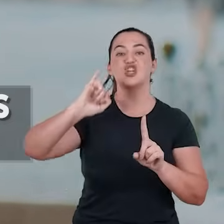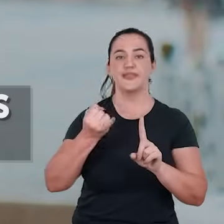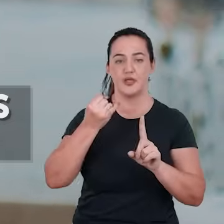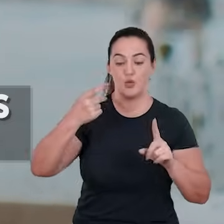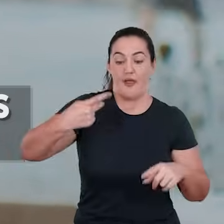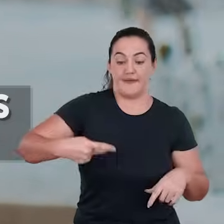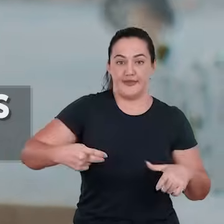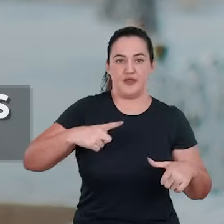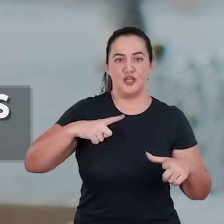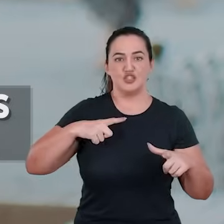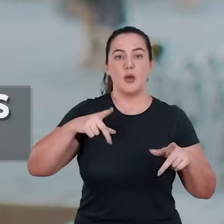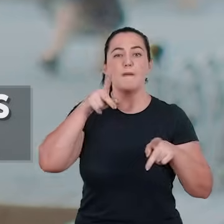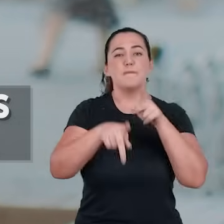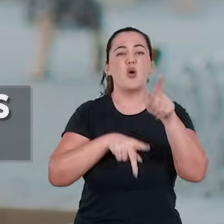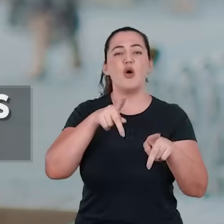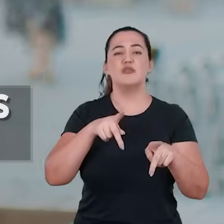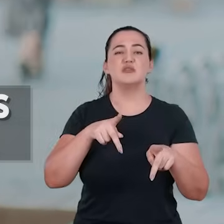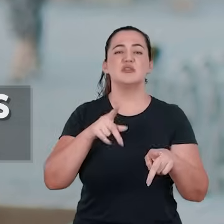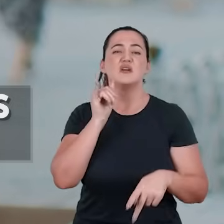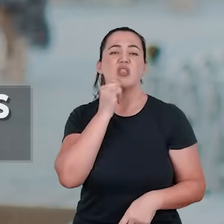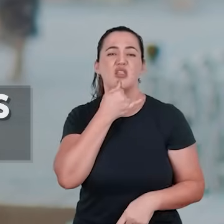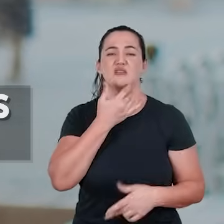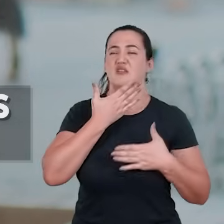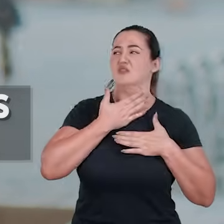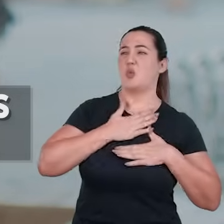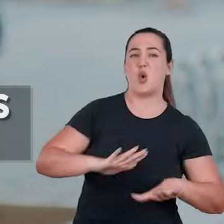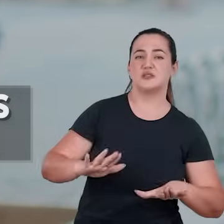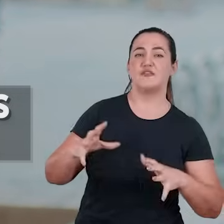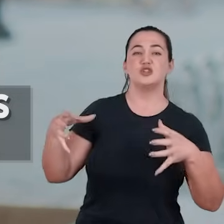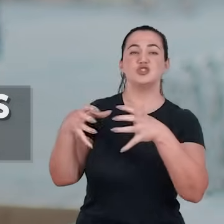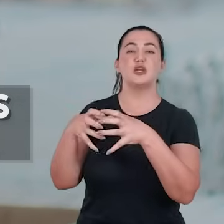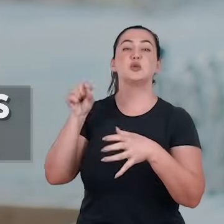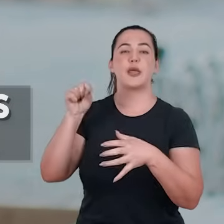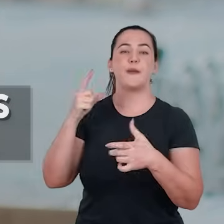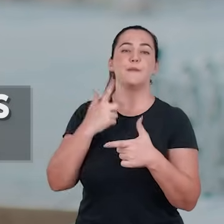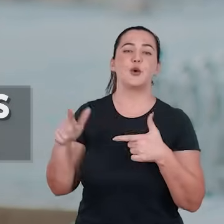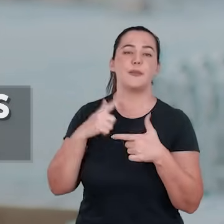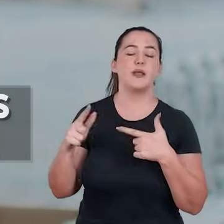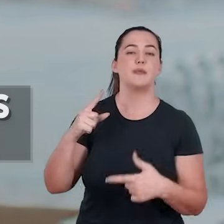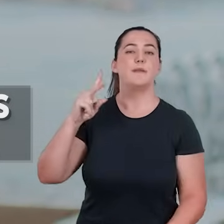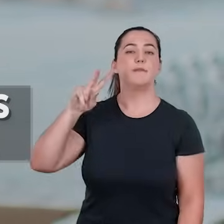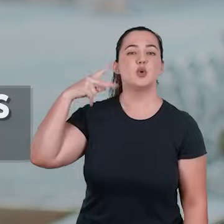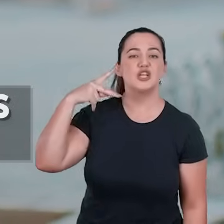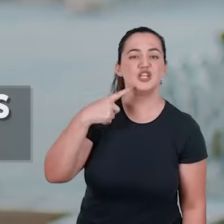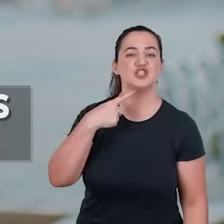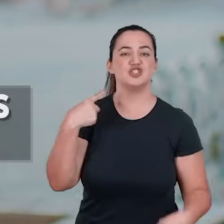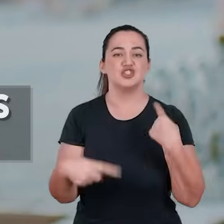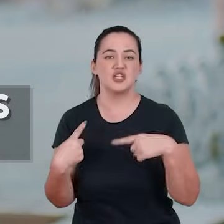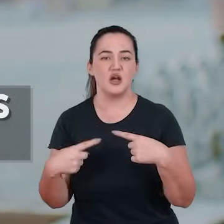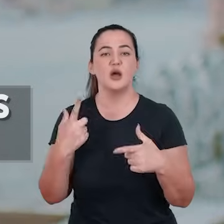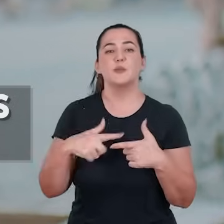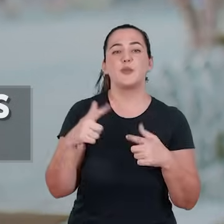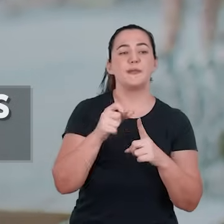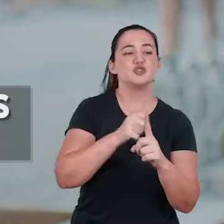aqui o povo estava muito insatisfeito com questões políticas e sociais que estavam acontecendo em todo o império.